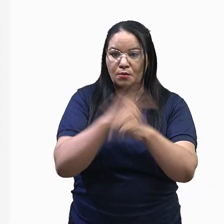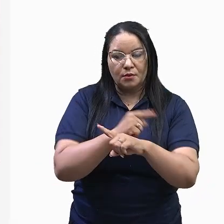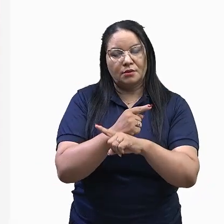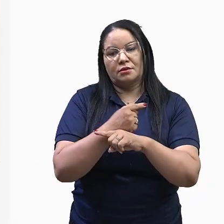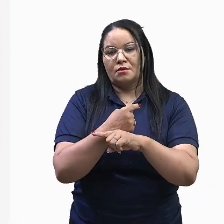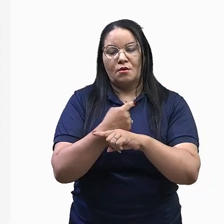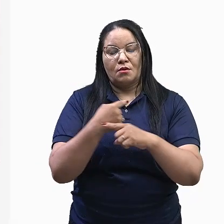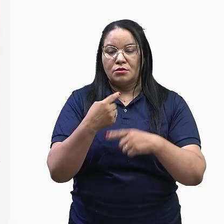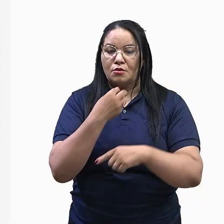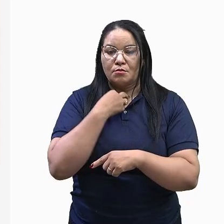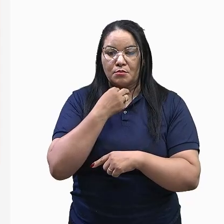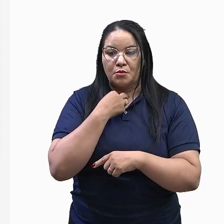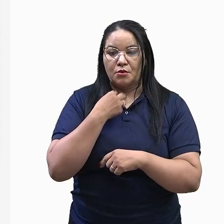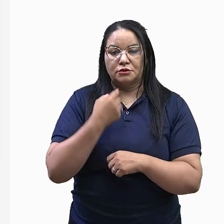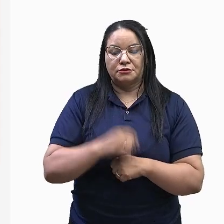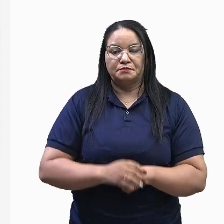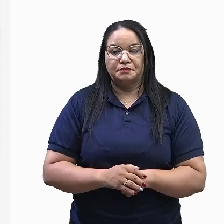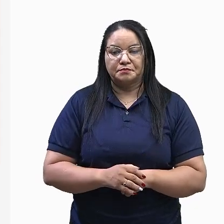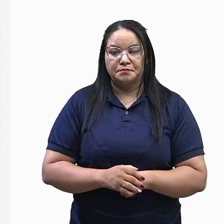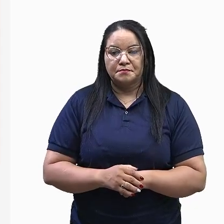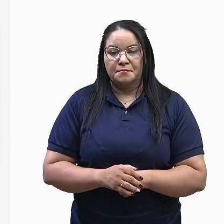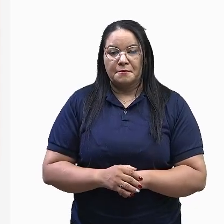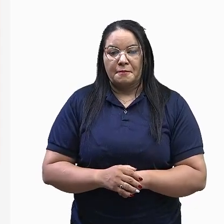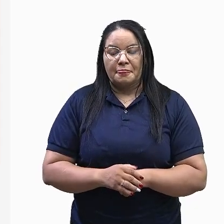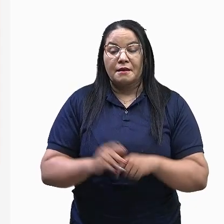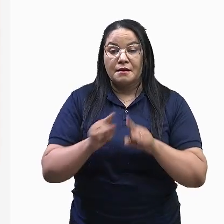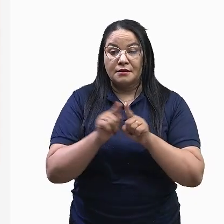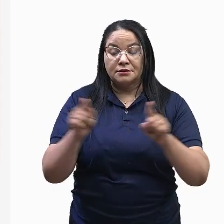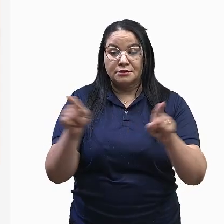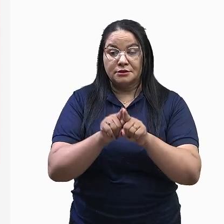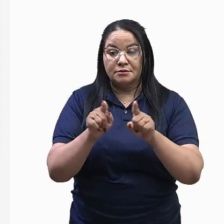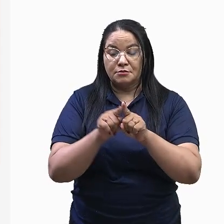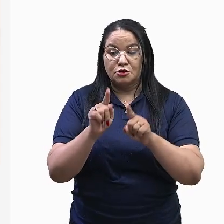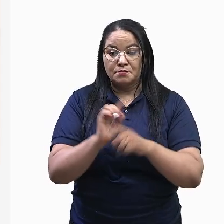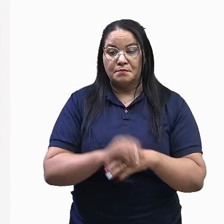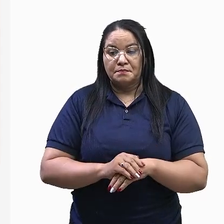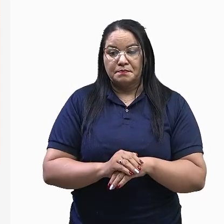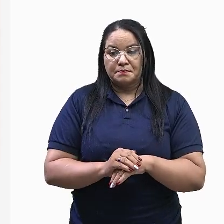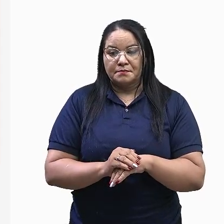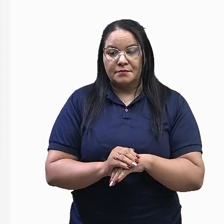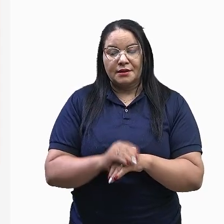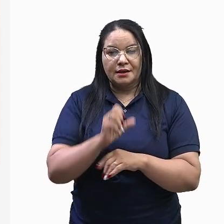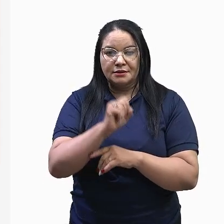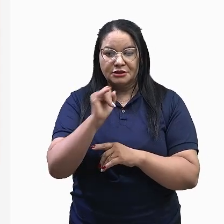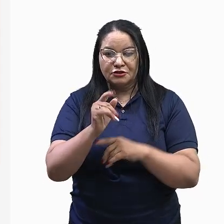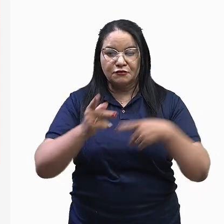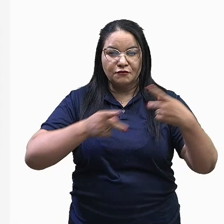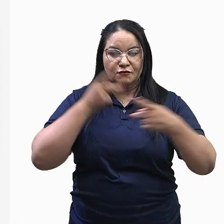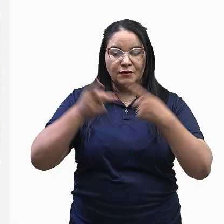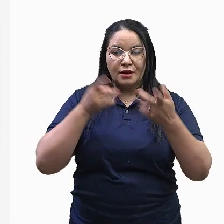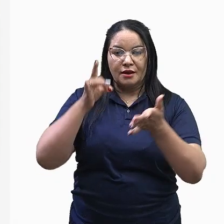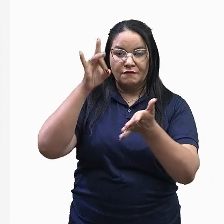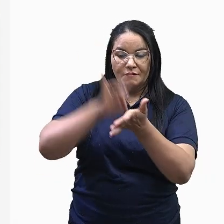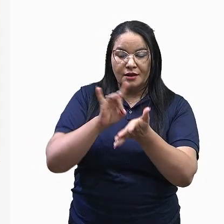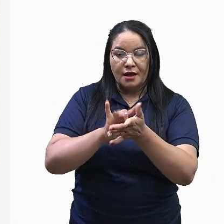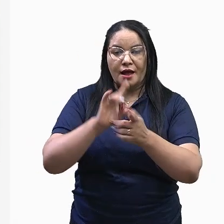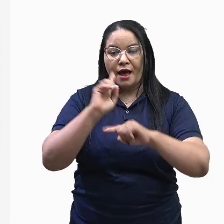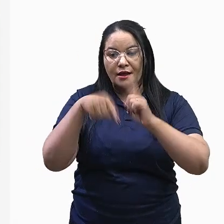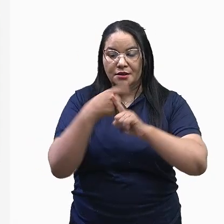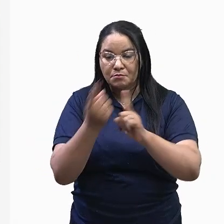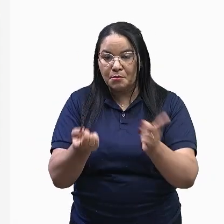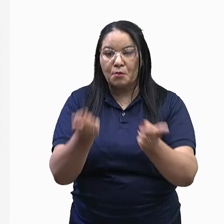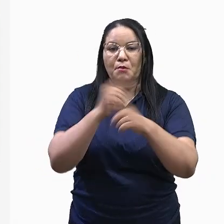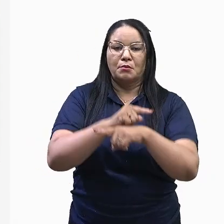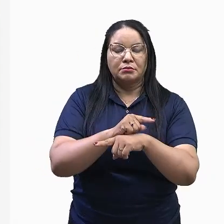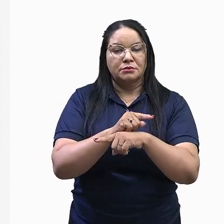internas. Observe aí que não deve haver contradições, ou seja, se afirmar uma coisa e depois contradizer o que foi